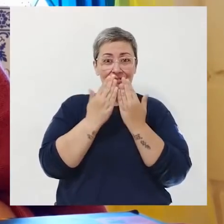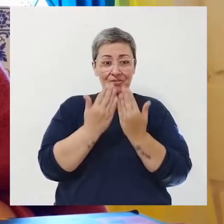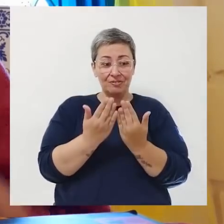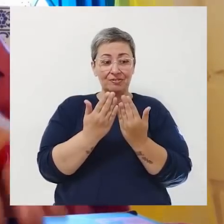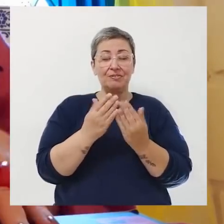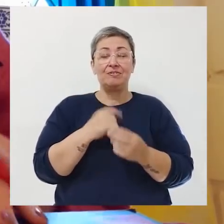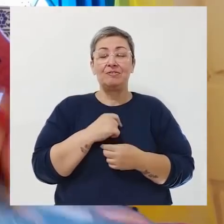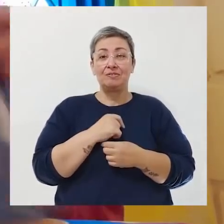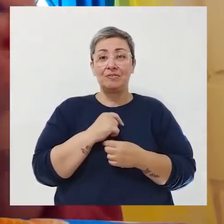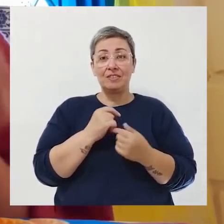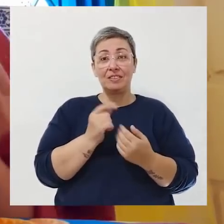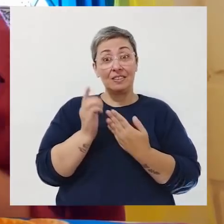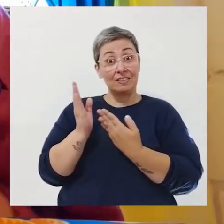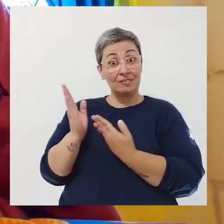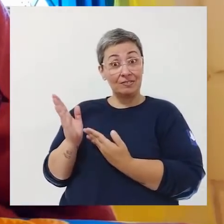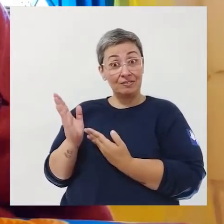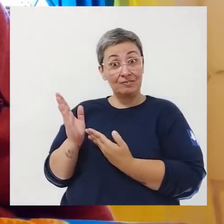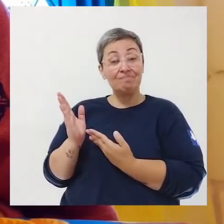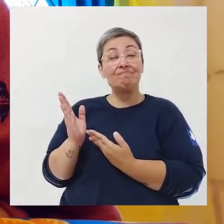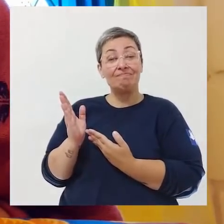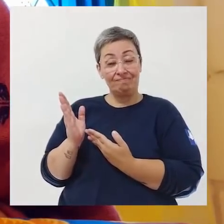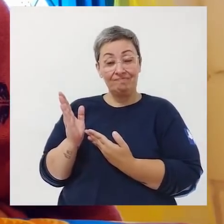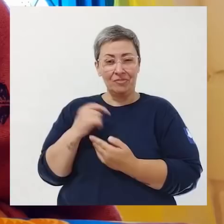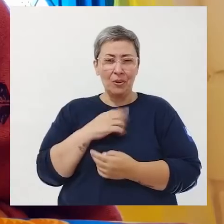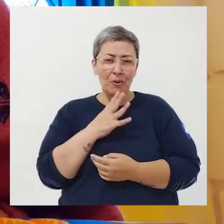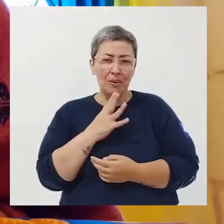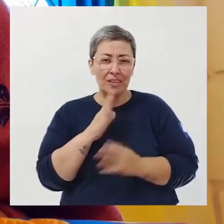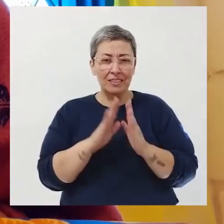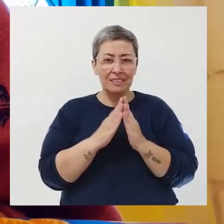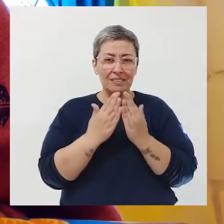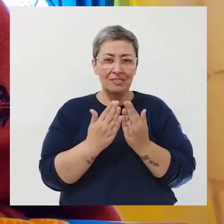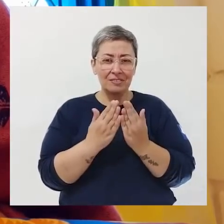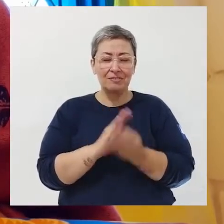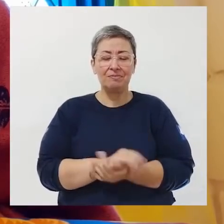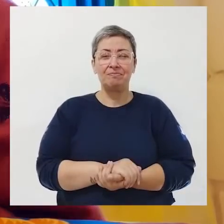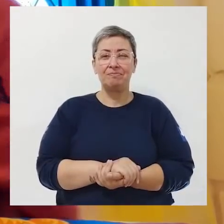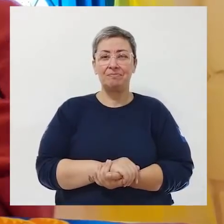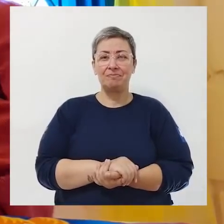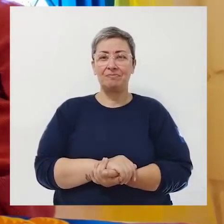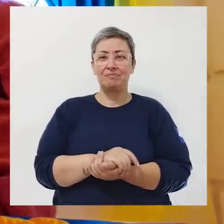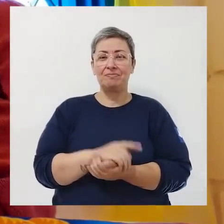livro. Ele colheu este livro. Você conhece este livro?